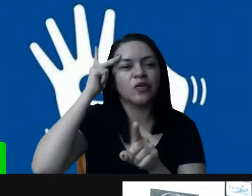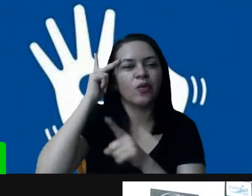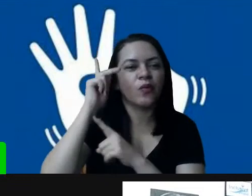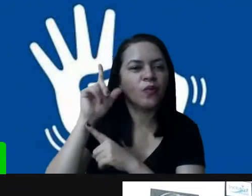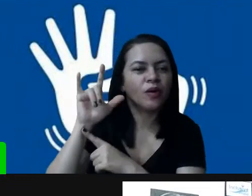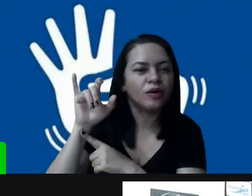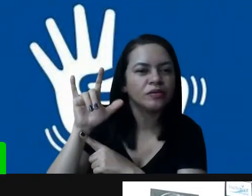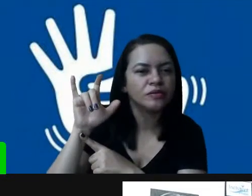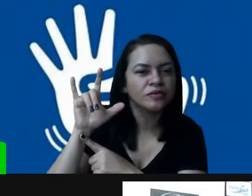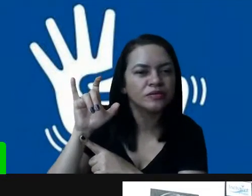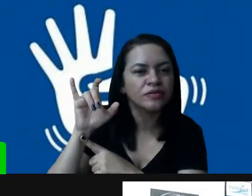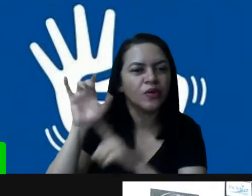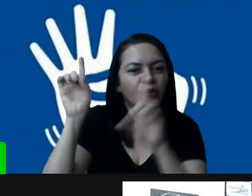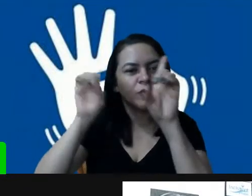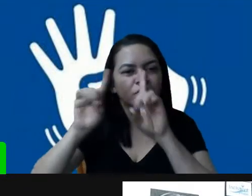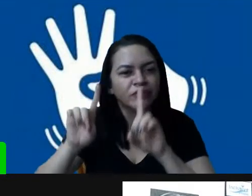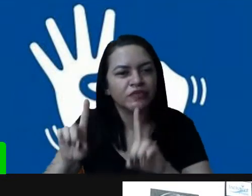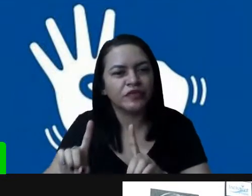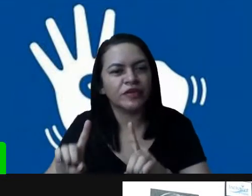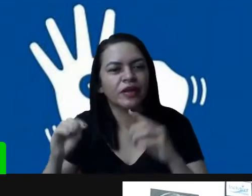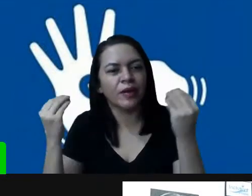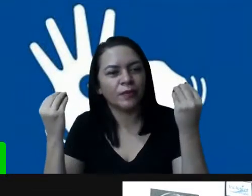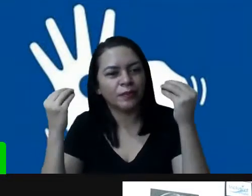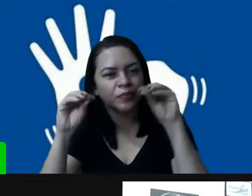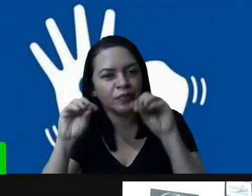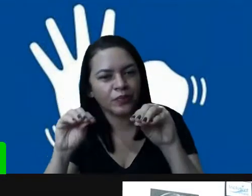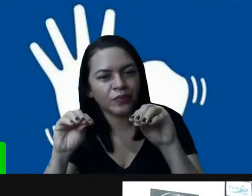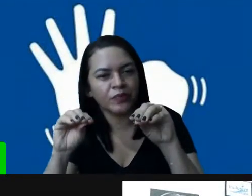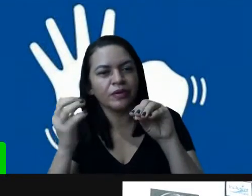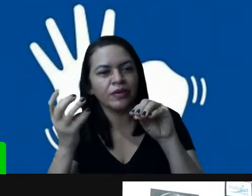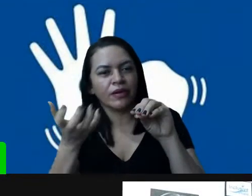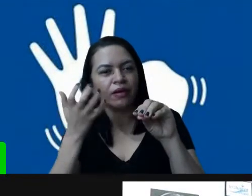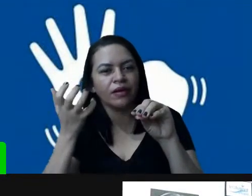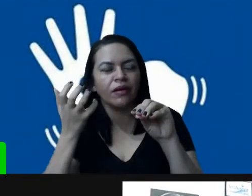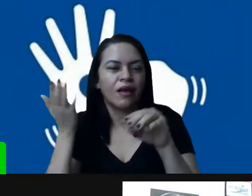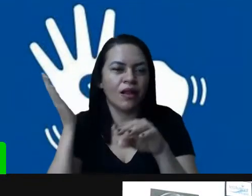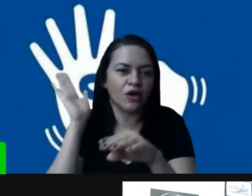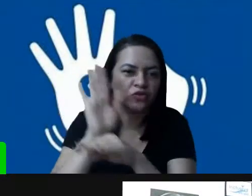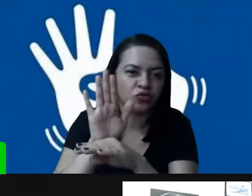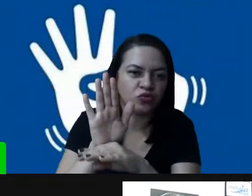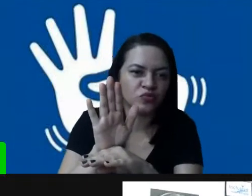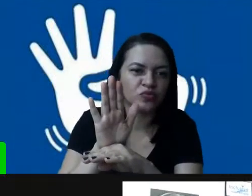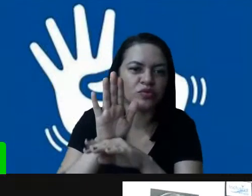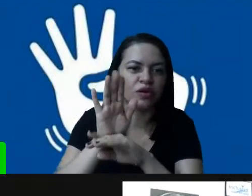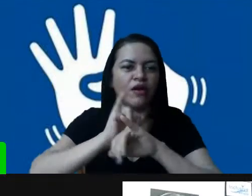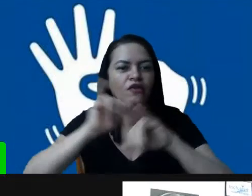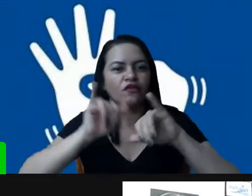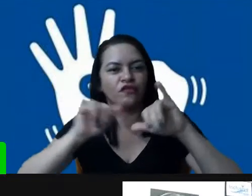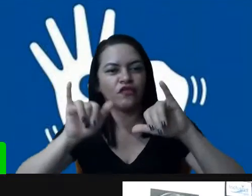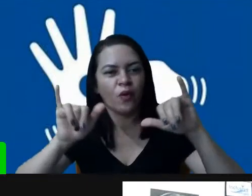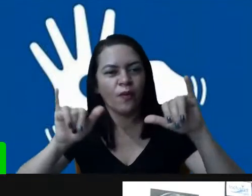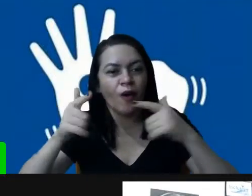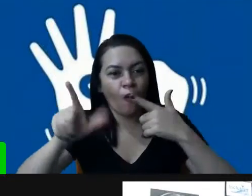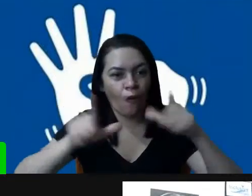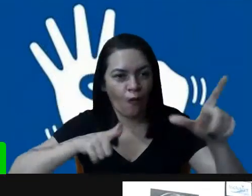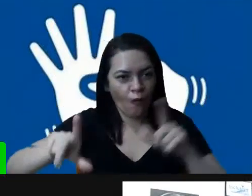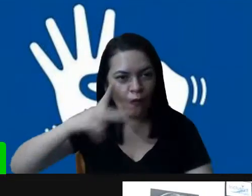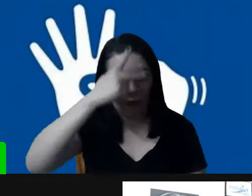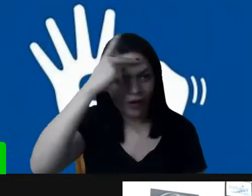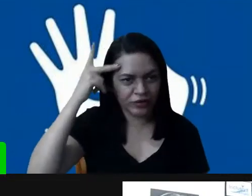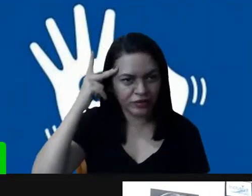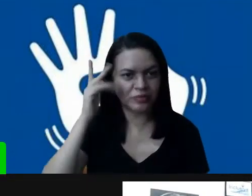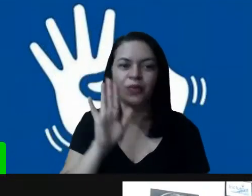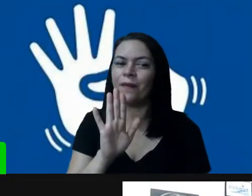fazendo algumas publicações, querem ajudar de alguma forma, informar outras pessoas, mas elas